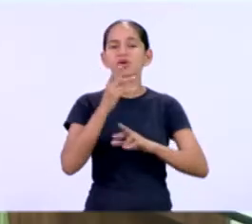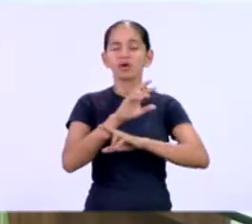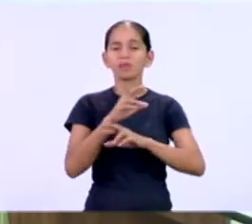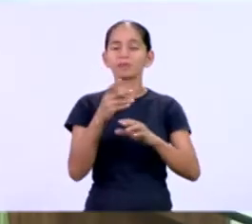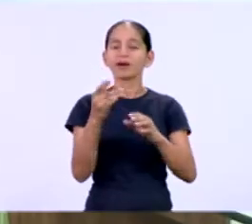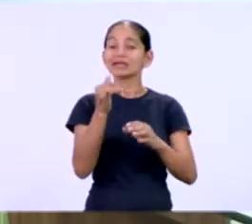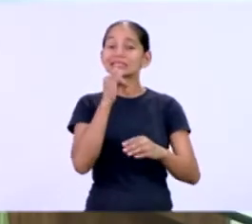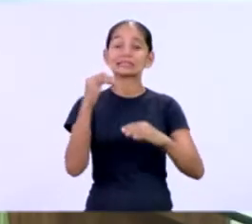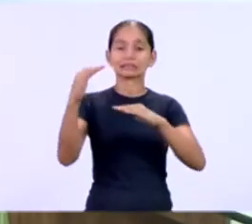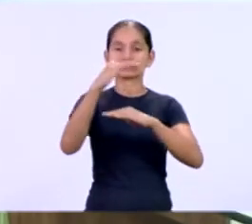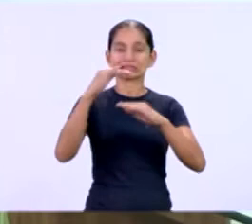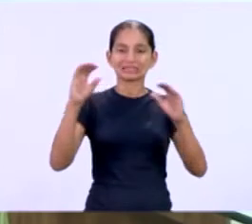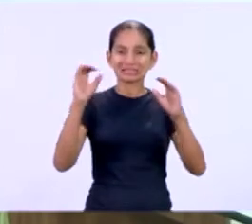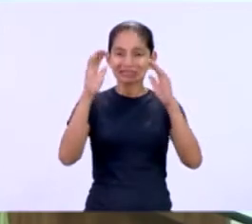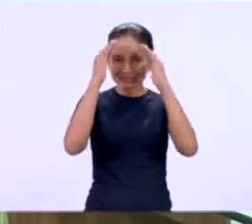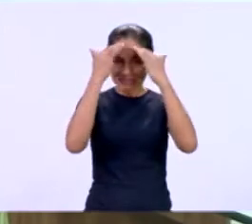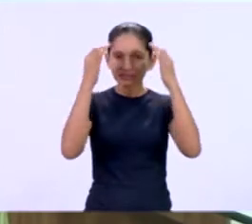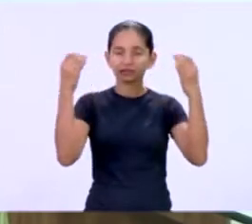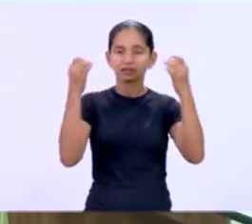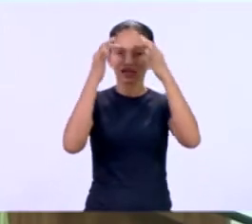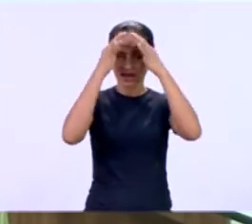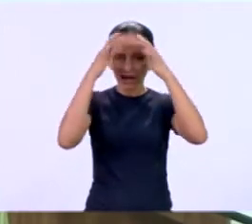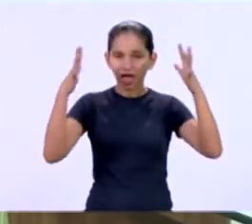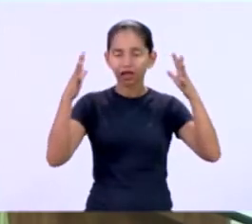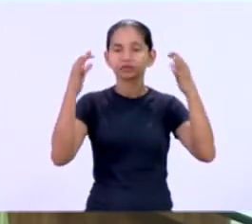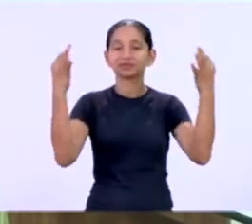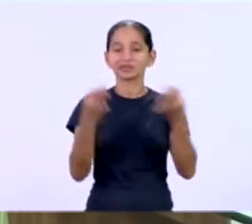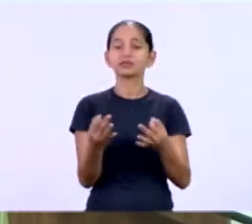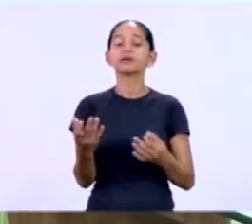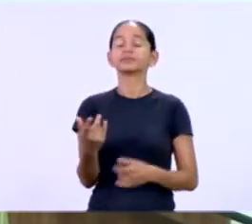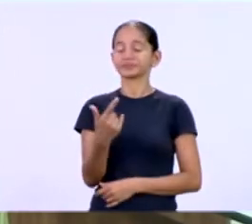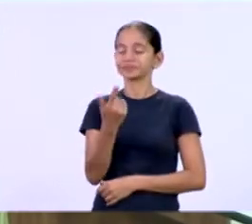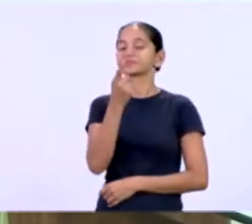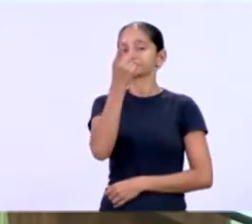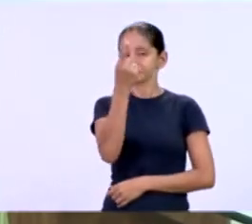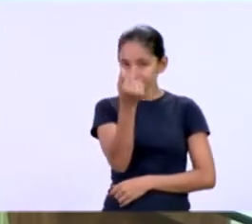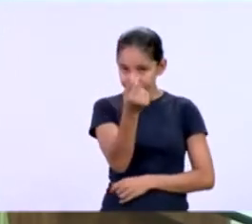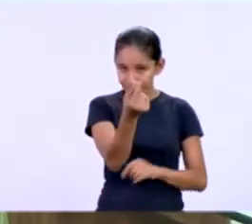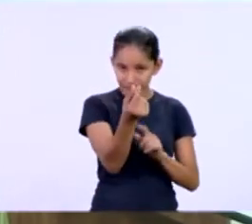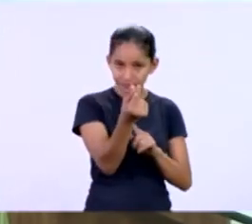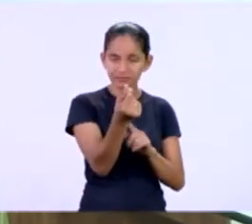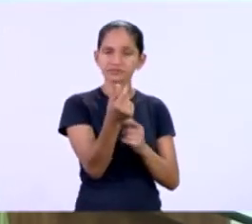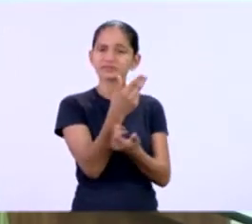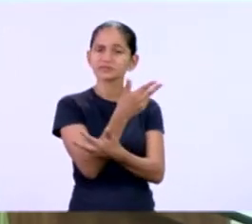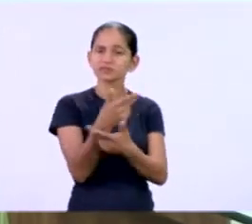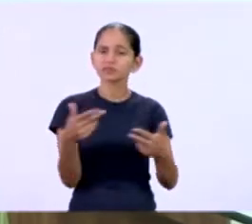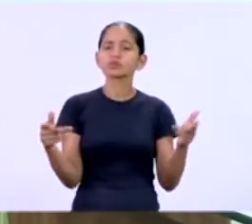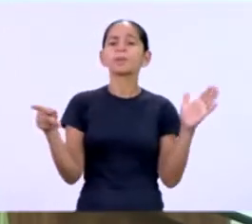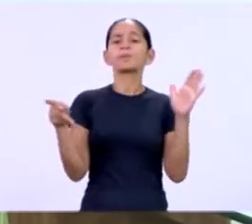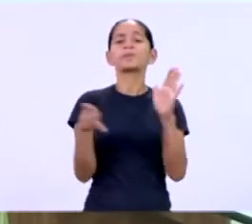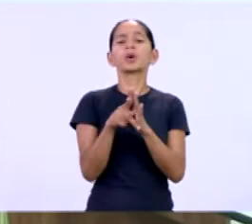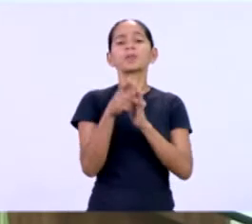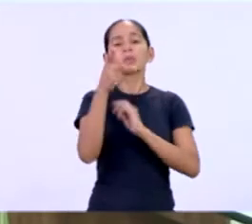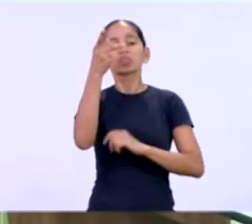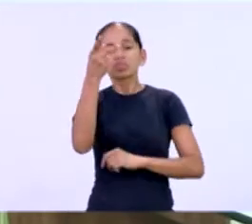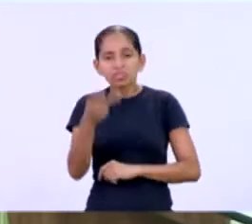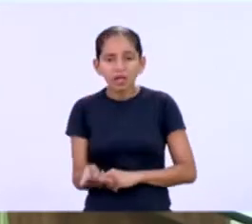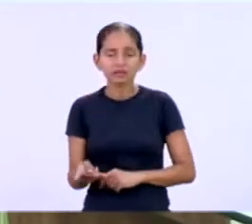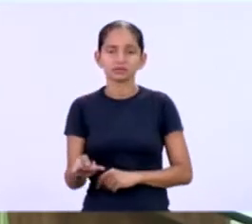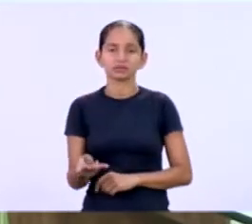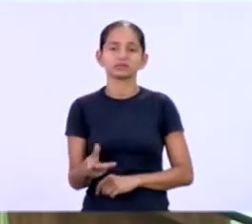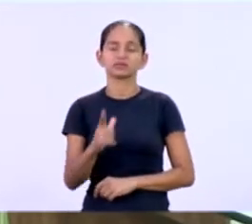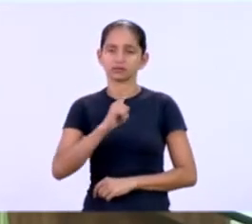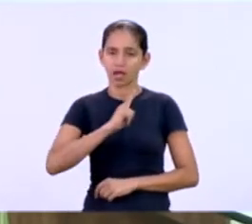assim, formal, é aquele capital que fica ali realmente na empresa, aquele maquinário, né, que é realmente utilizado lá de uma